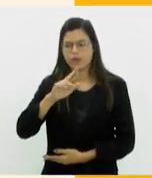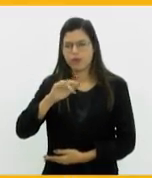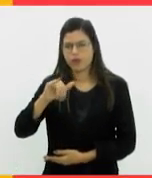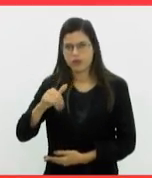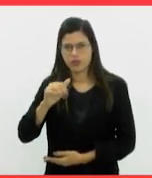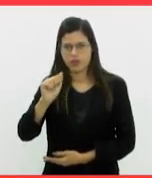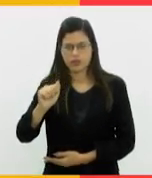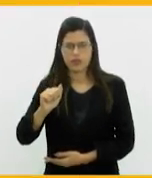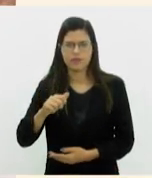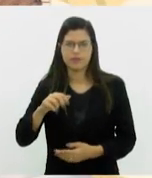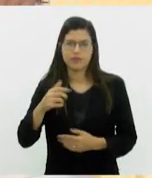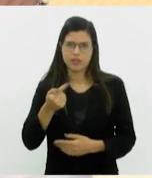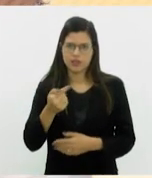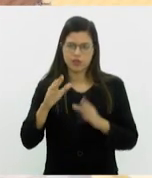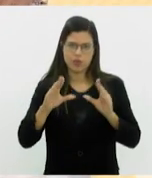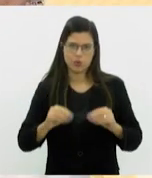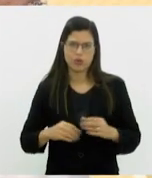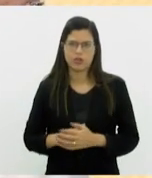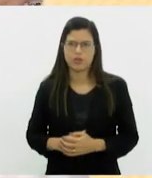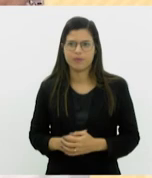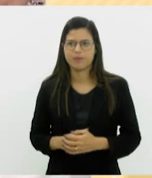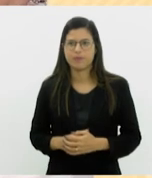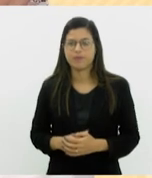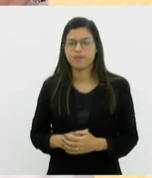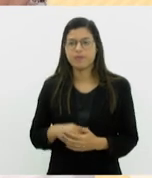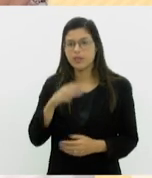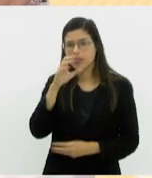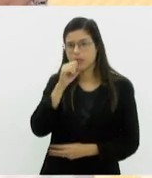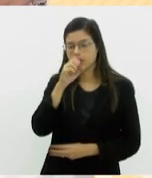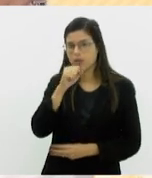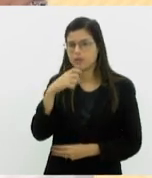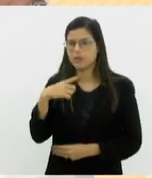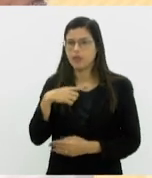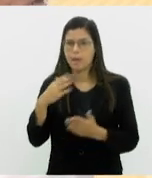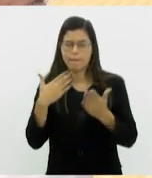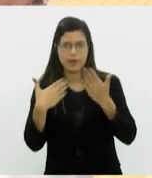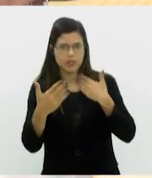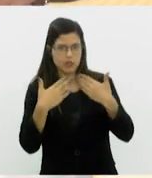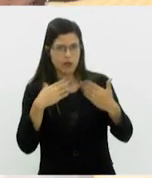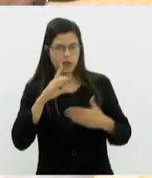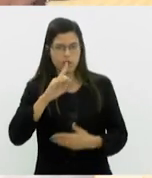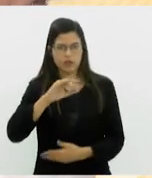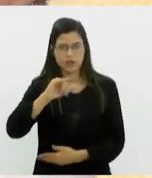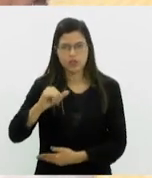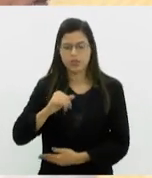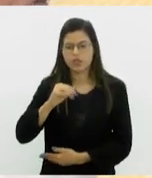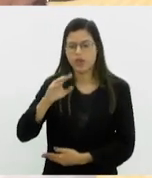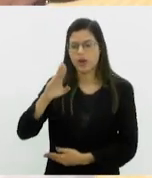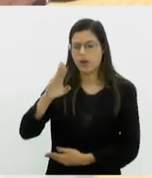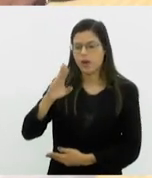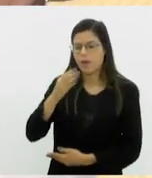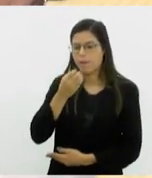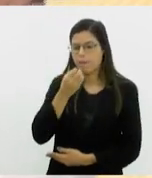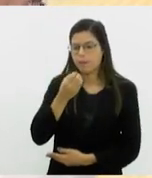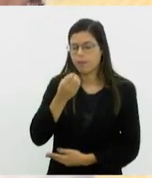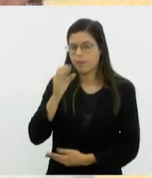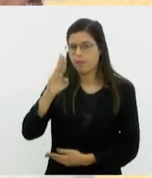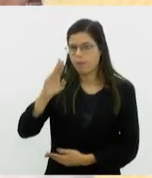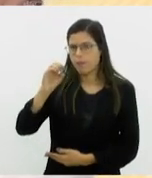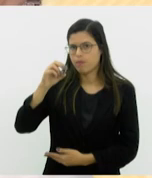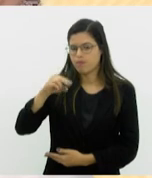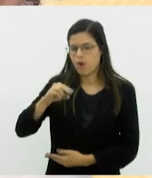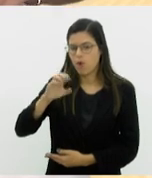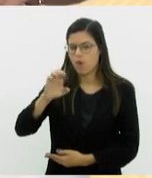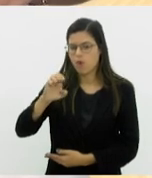horas da noite. E neste sábado ainda tem bate-papo com o DJ escritor Bom Eco no programa Som na Caixa, na